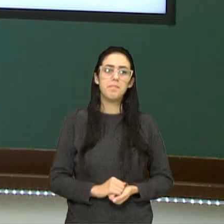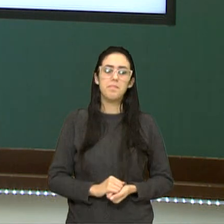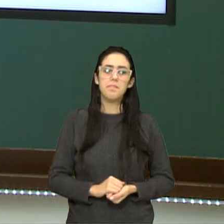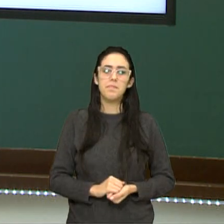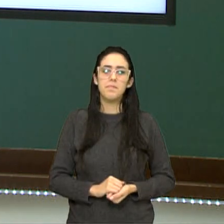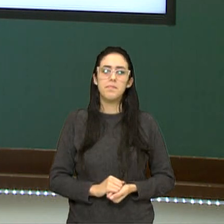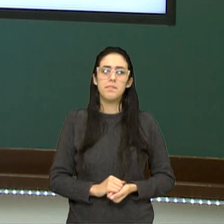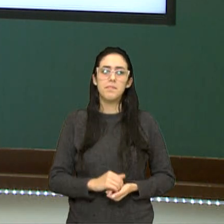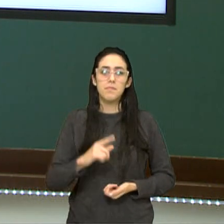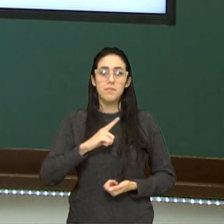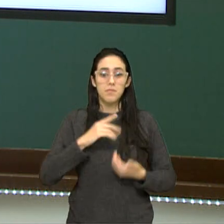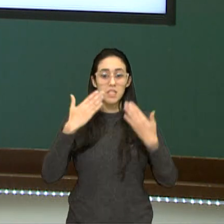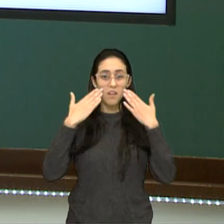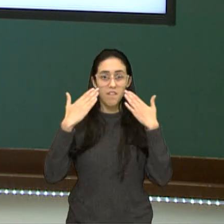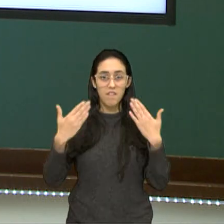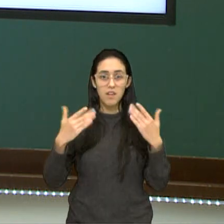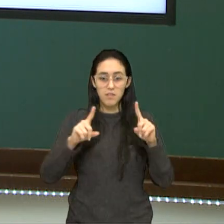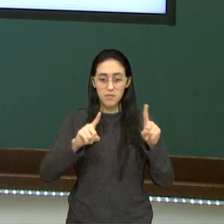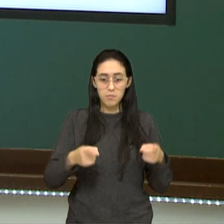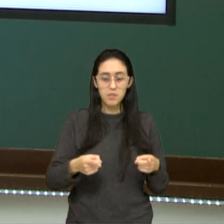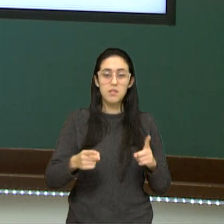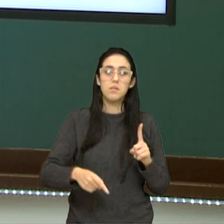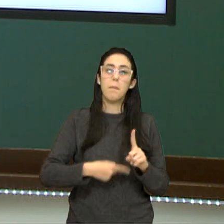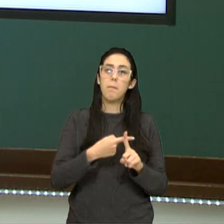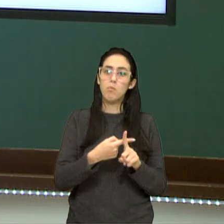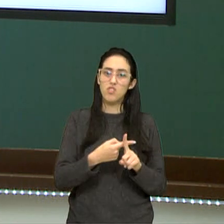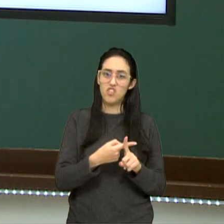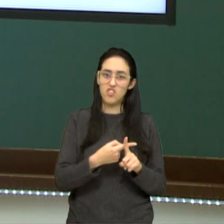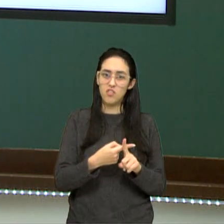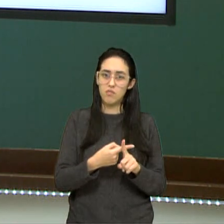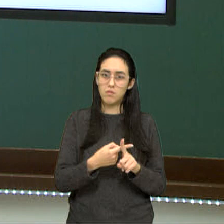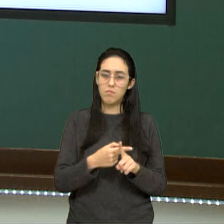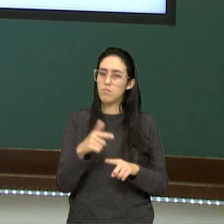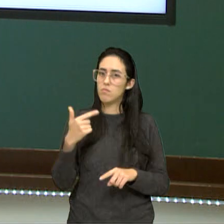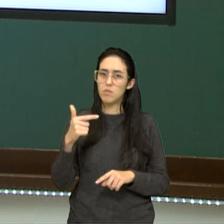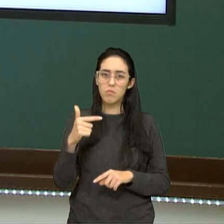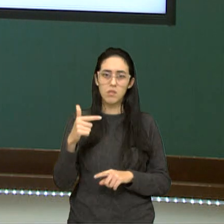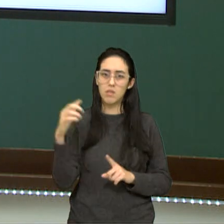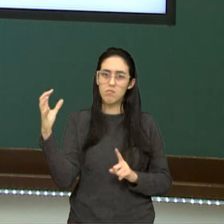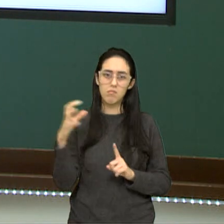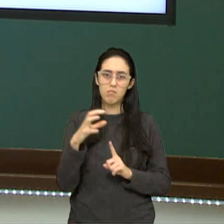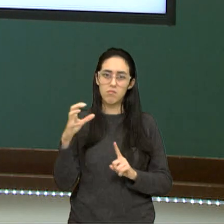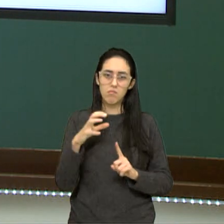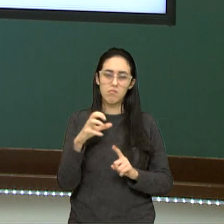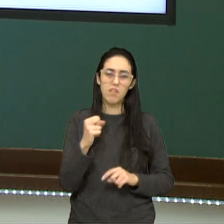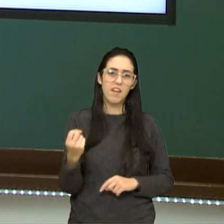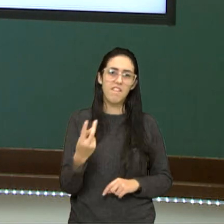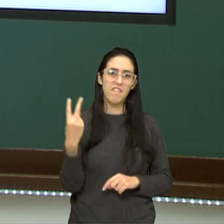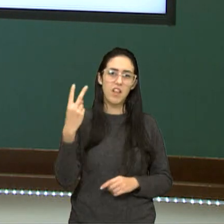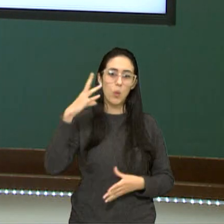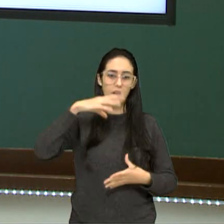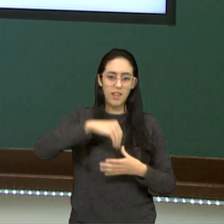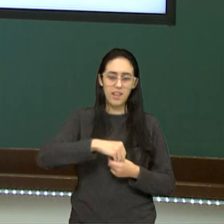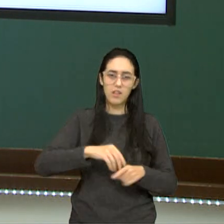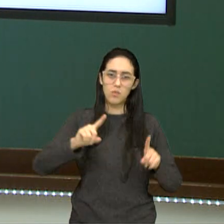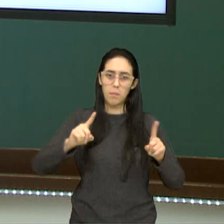dos parênteses, sinal positivo. Isso quer dizer que não vai interferir no sinal dos valores de dentro do